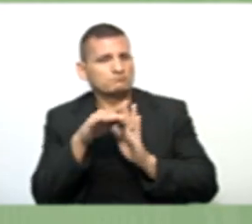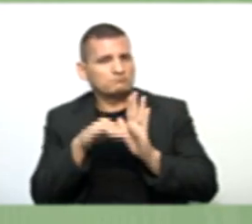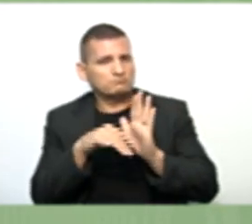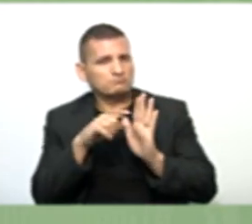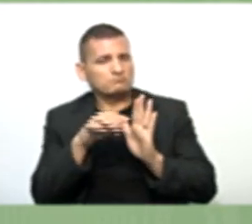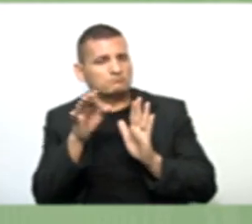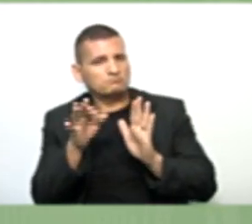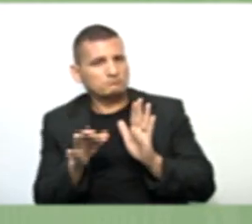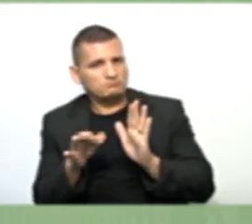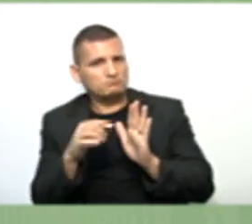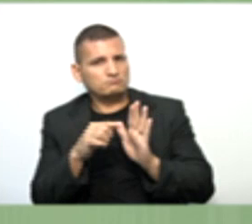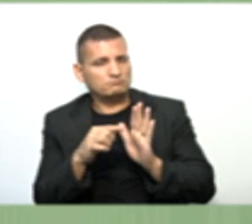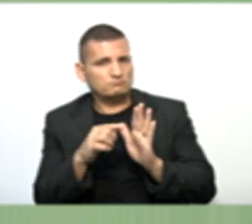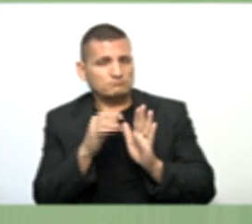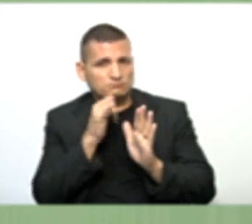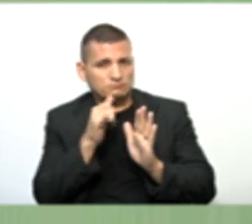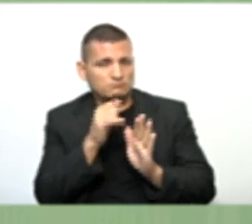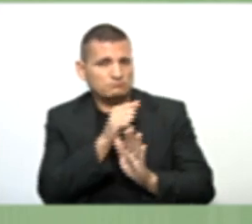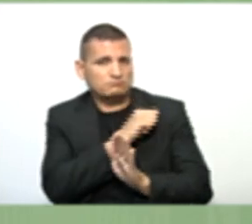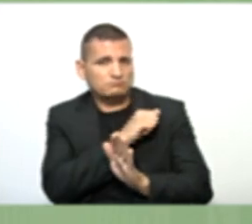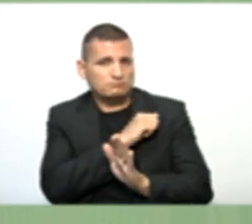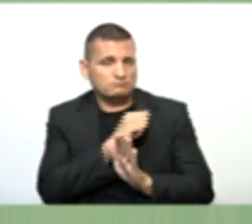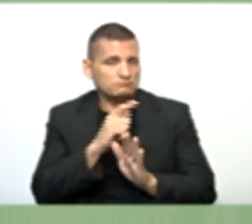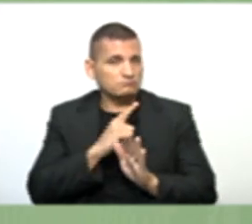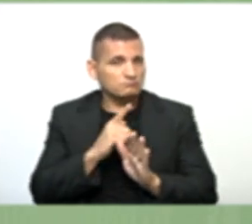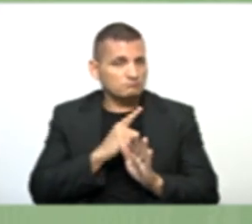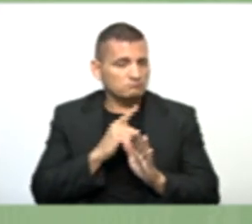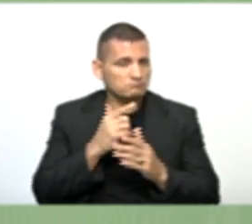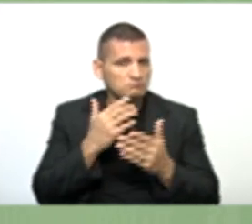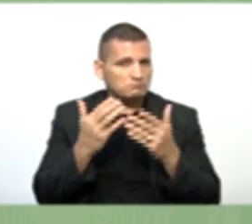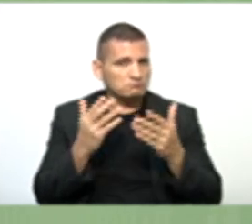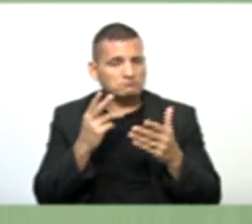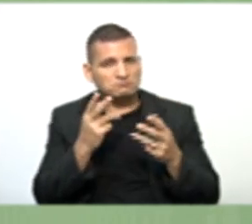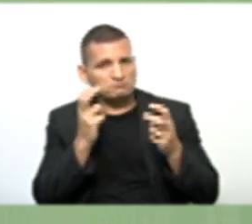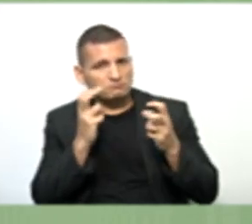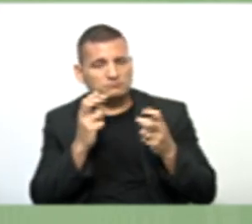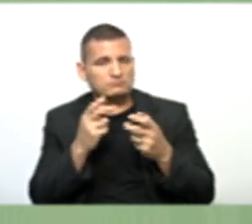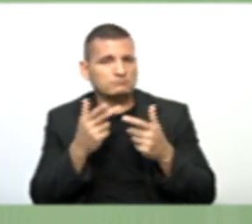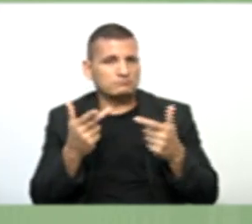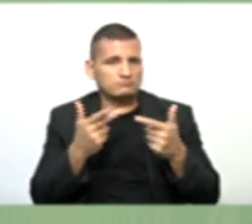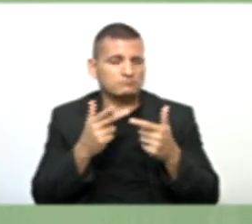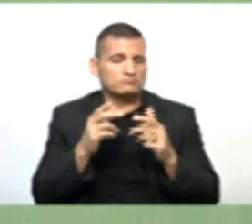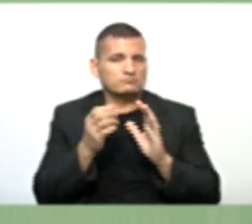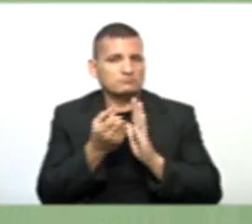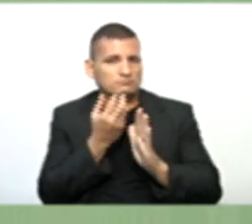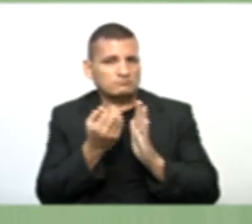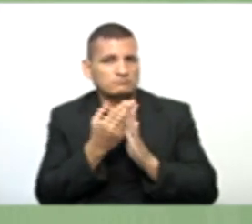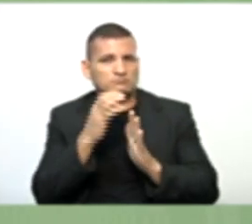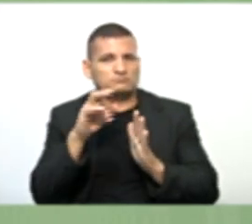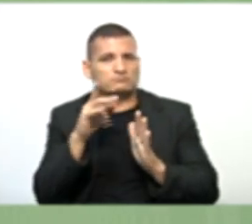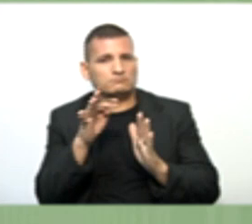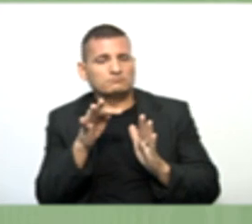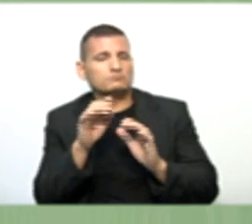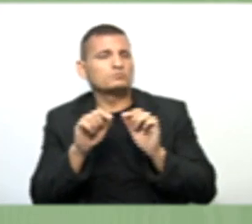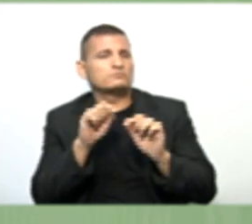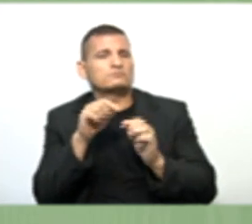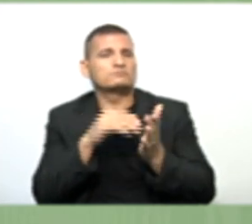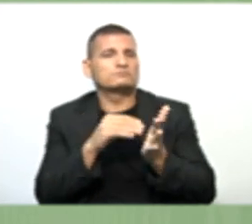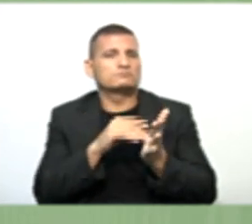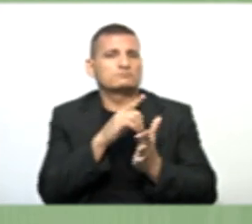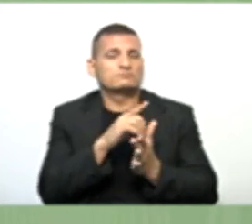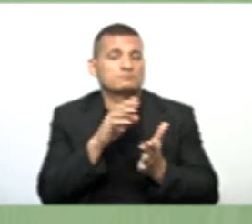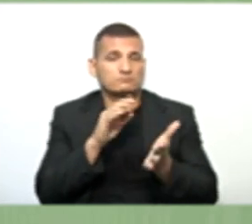correto? Será que os alunos têm alguma observação? Algum aí no chat está respondendo? O que está faltando? Está faltando